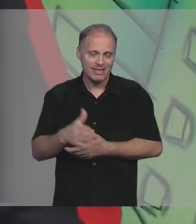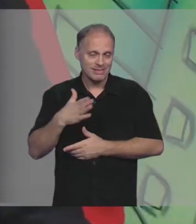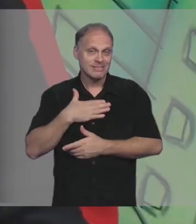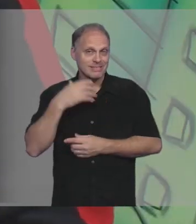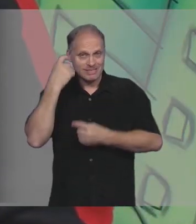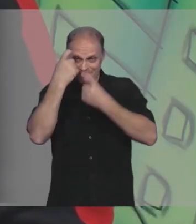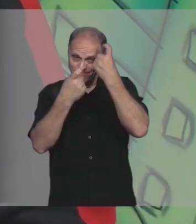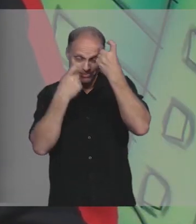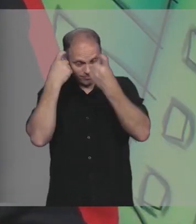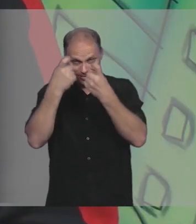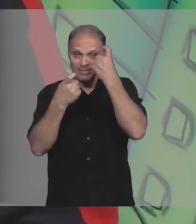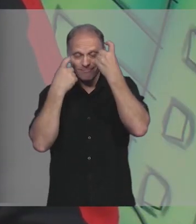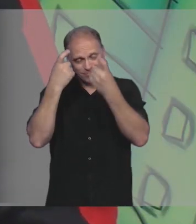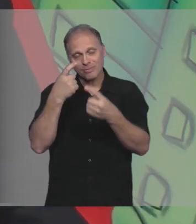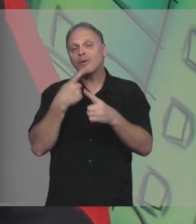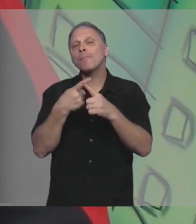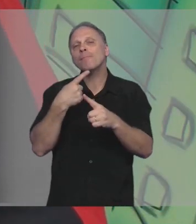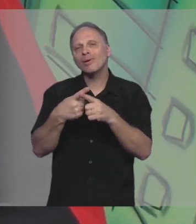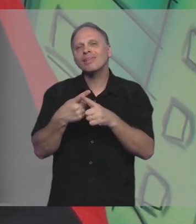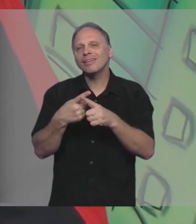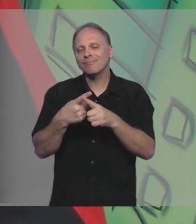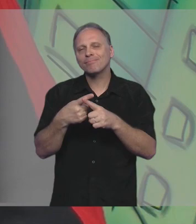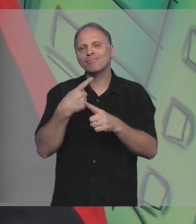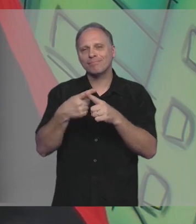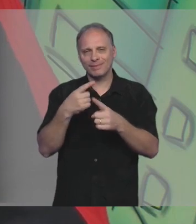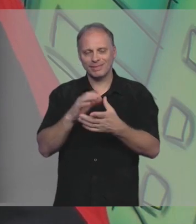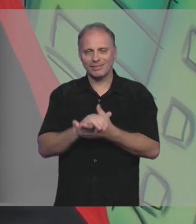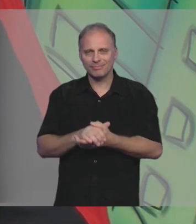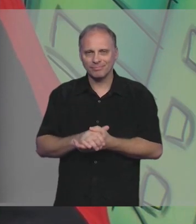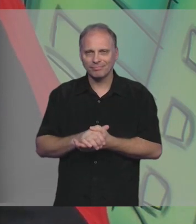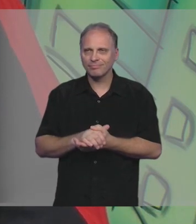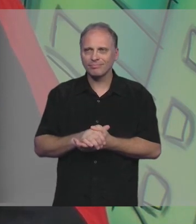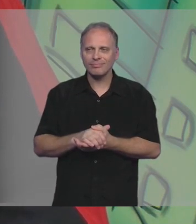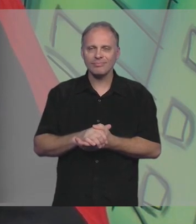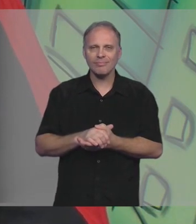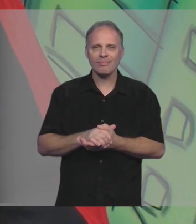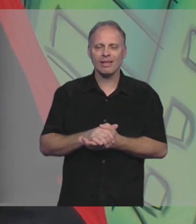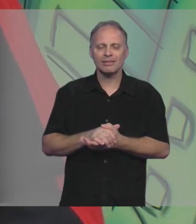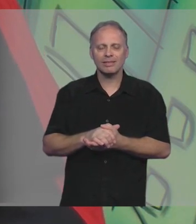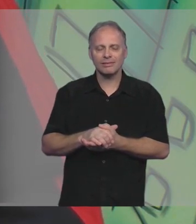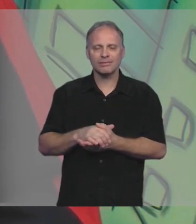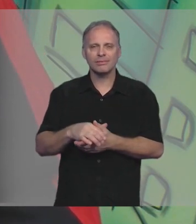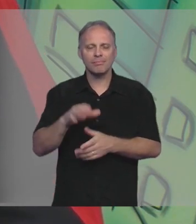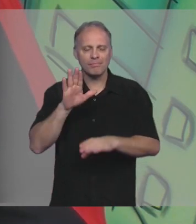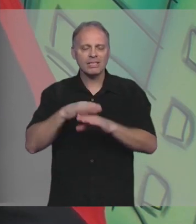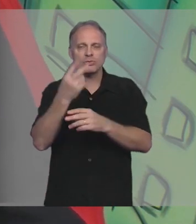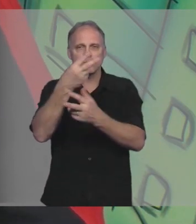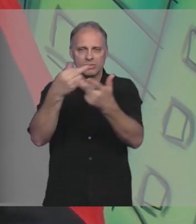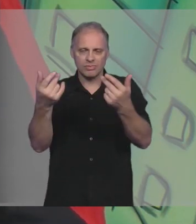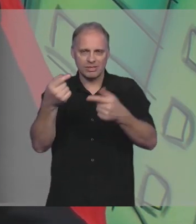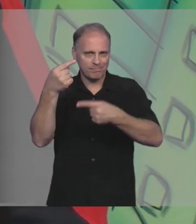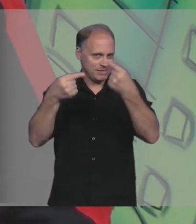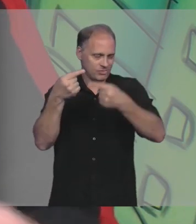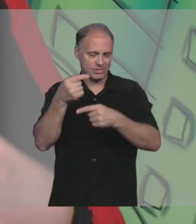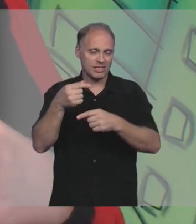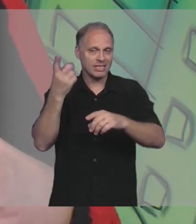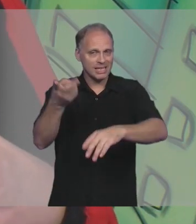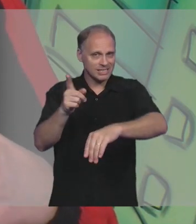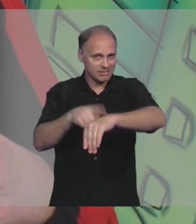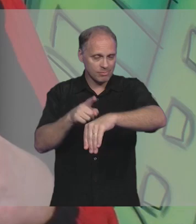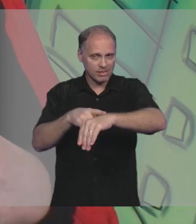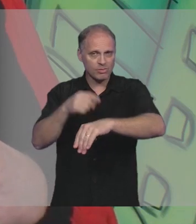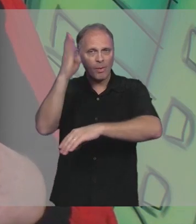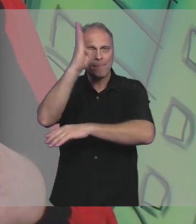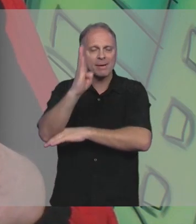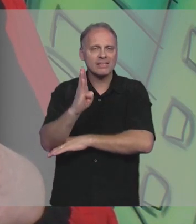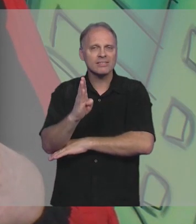Preocupante o país que nós estamos construindo, por quê? Porque temos, vou trazer mais dois elementos para a discussão. Neste momento, o Brasil